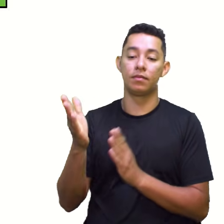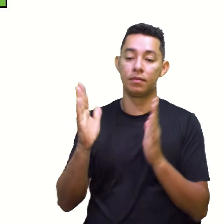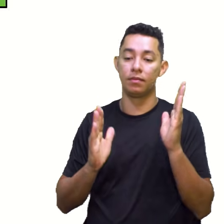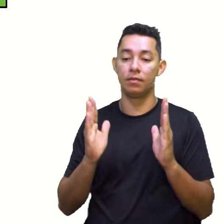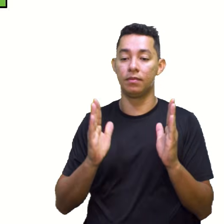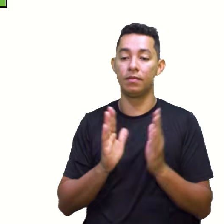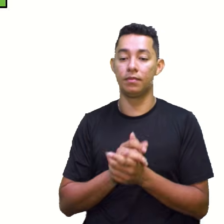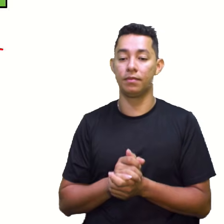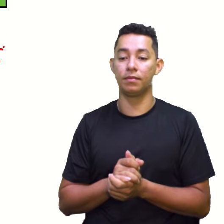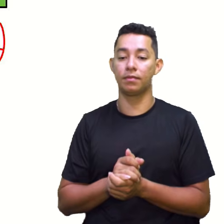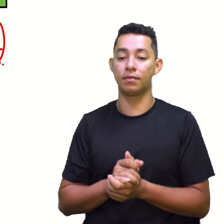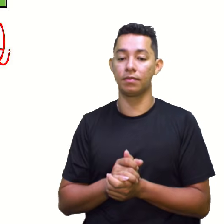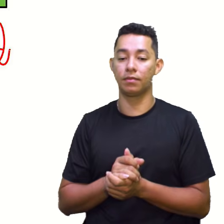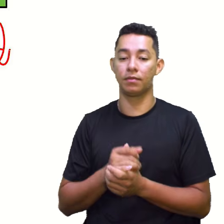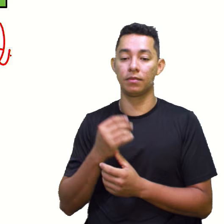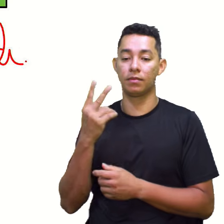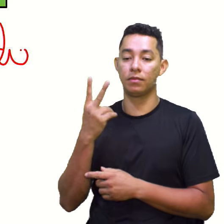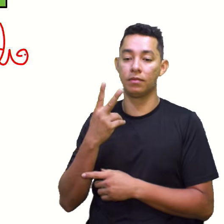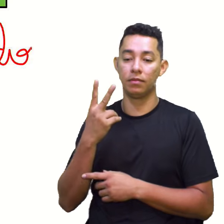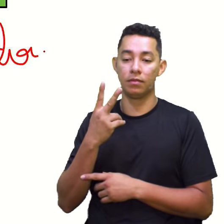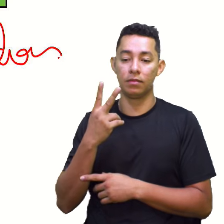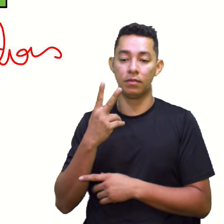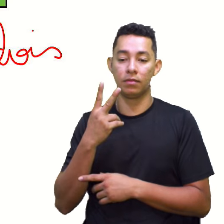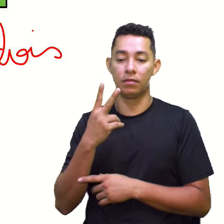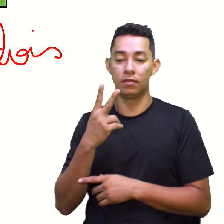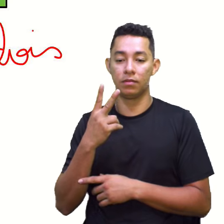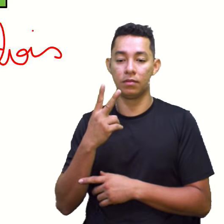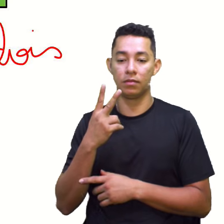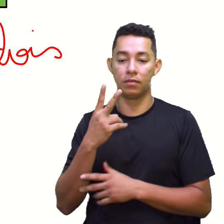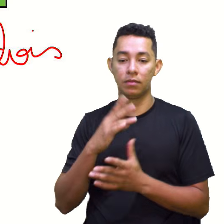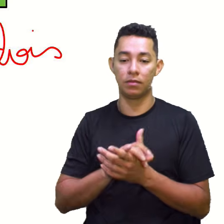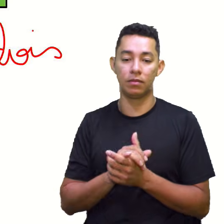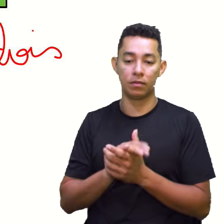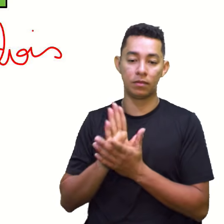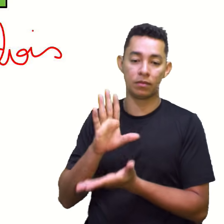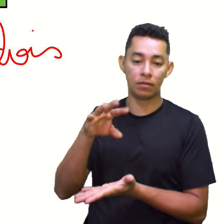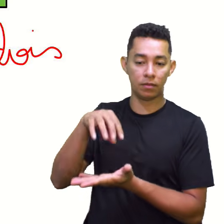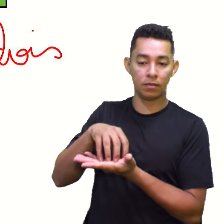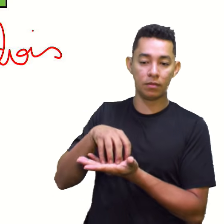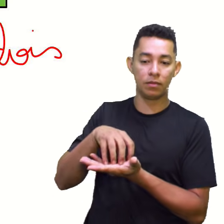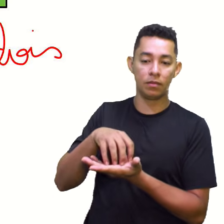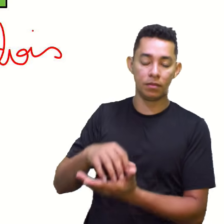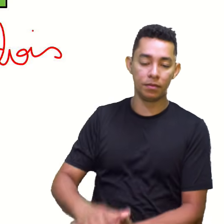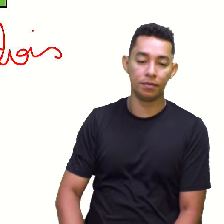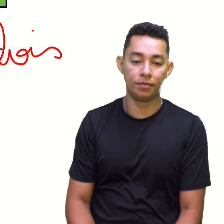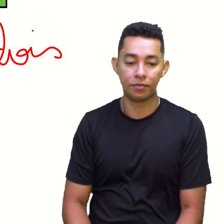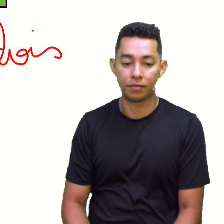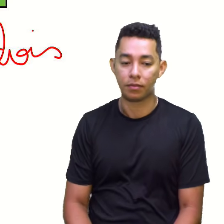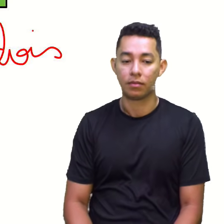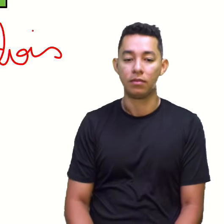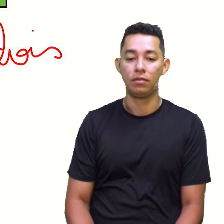entre os dois centros.